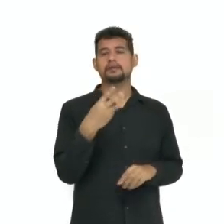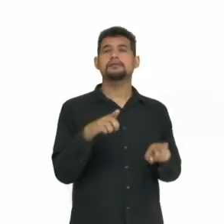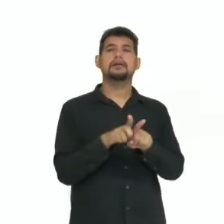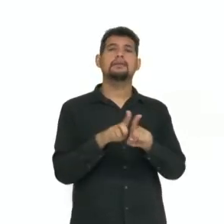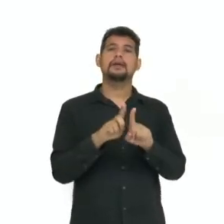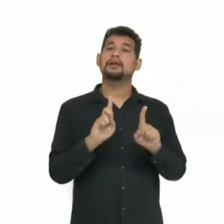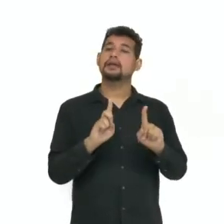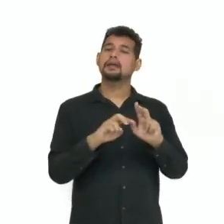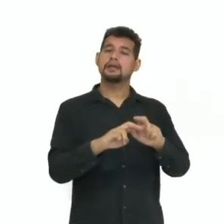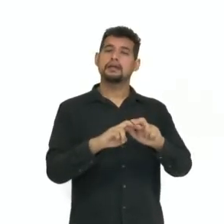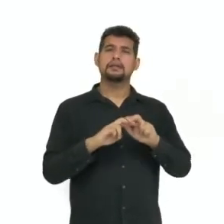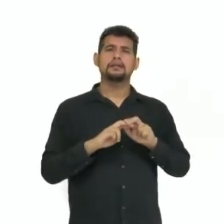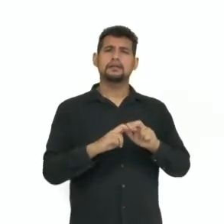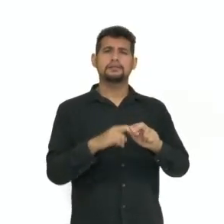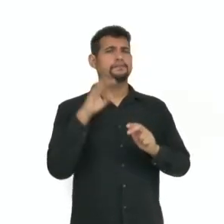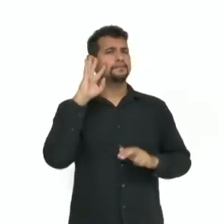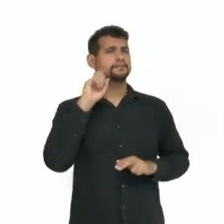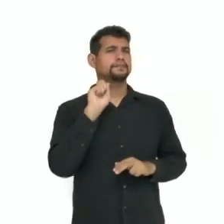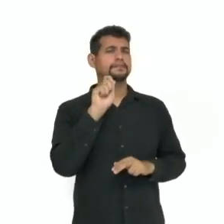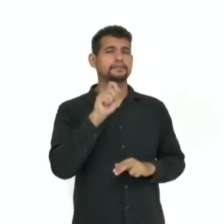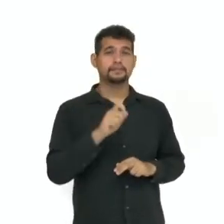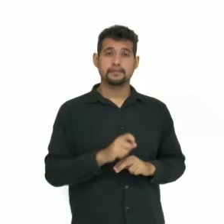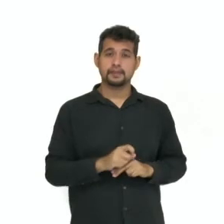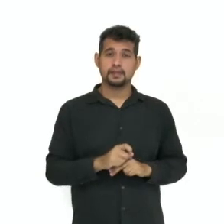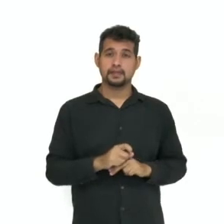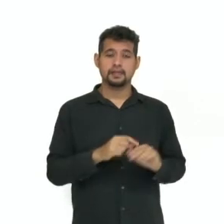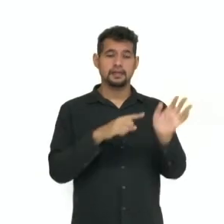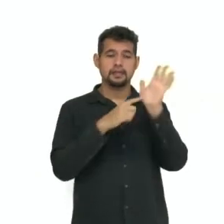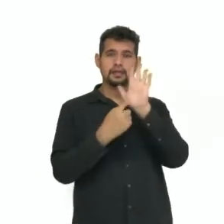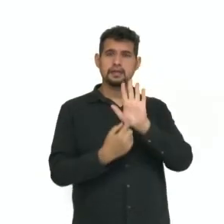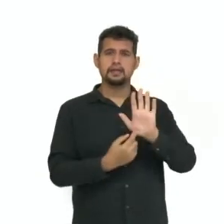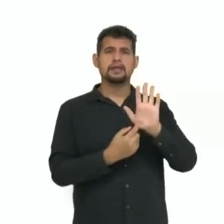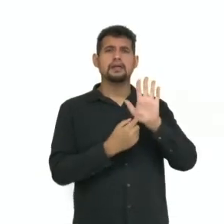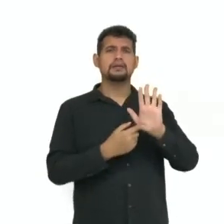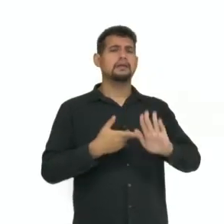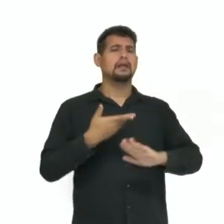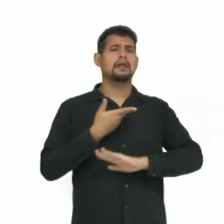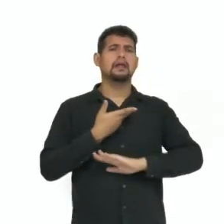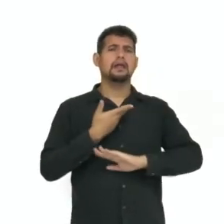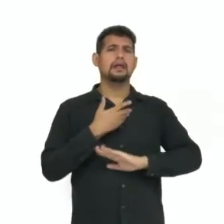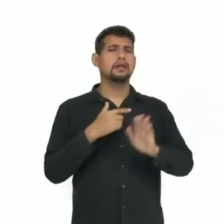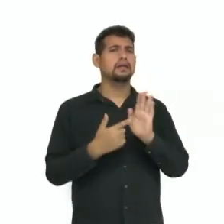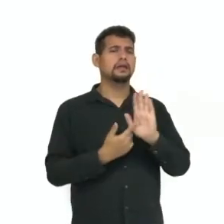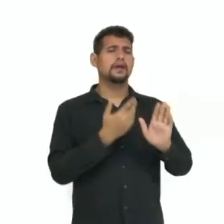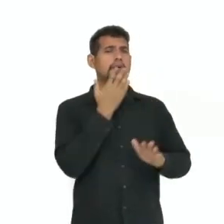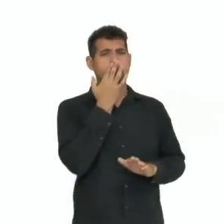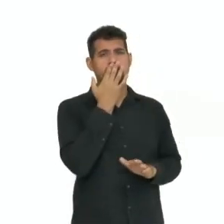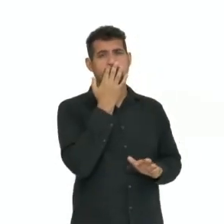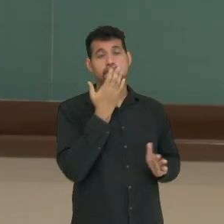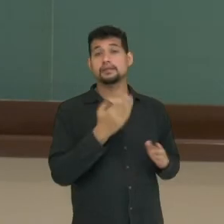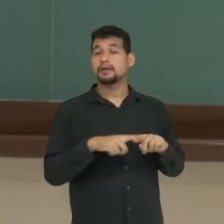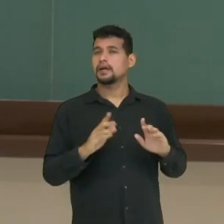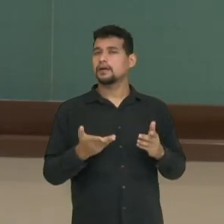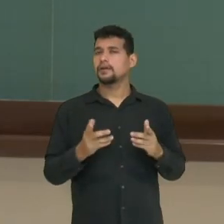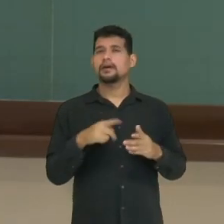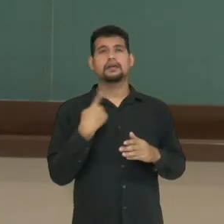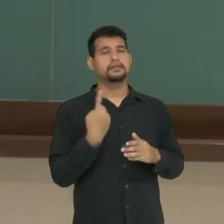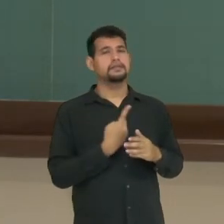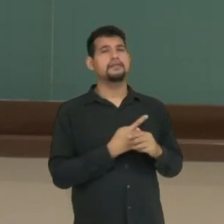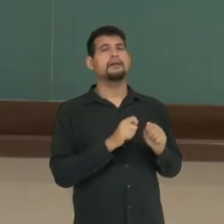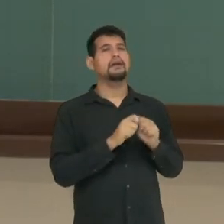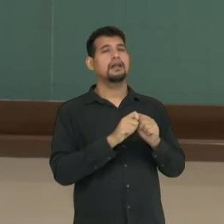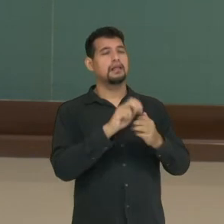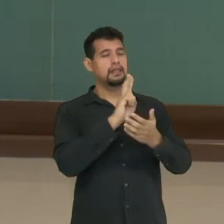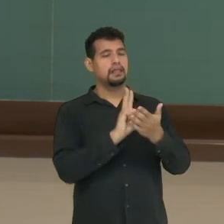por sua vez, o que vão fazer? Apontam a situação da cidade identificada por cores. Então agora vamos à legenda